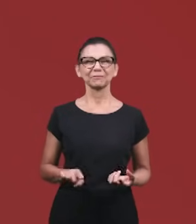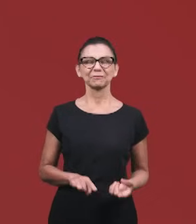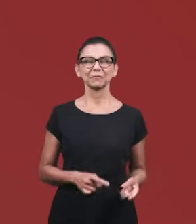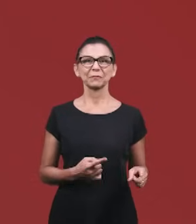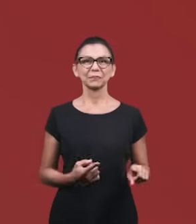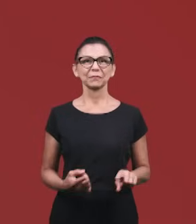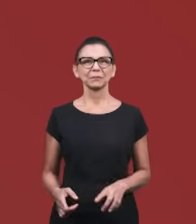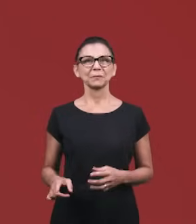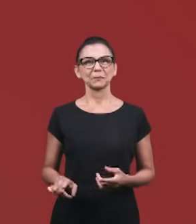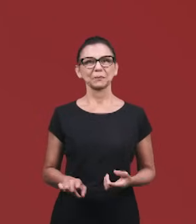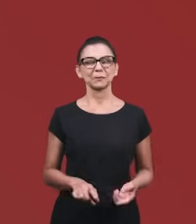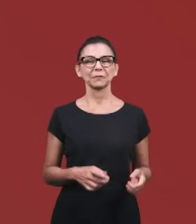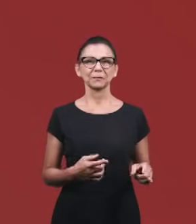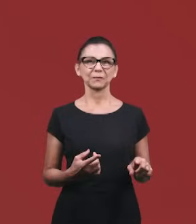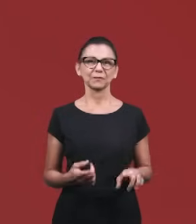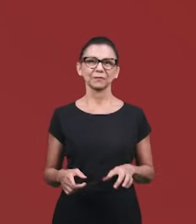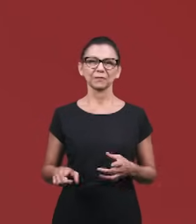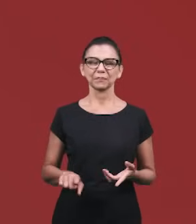po